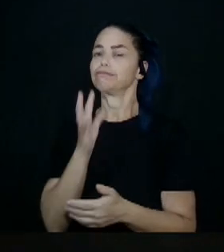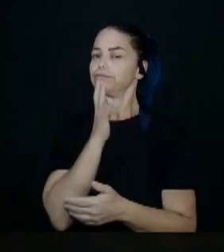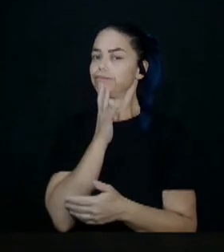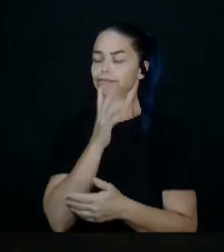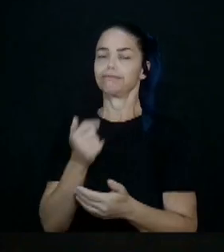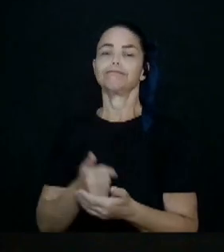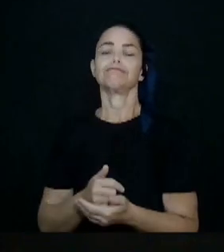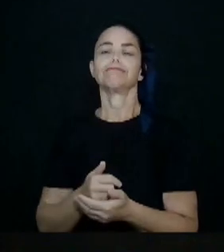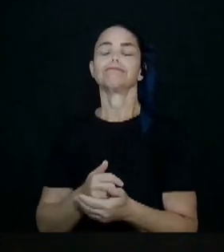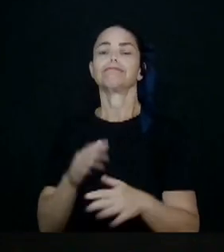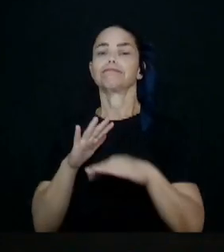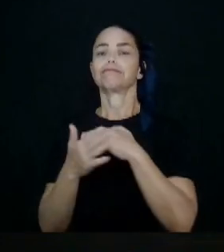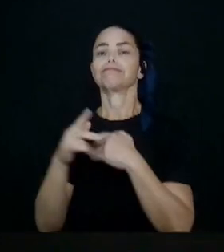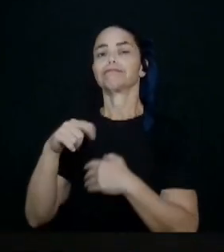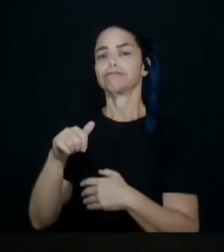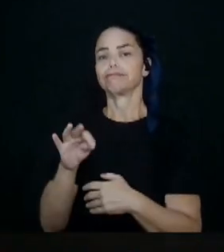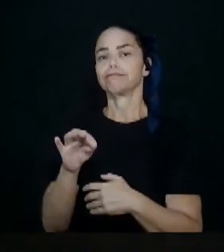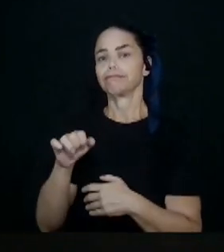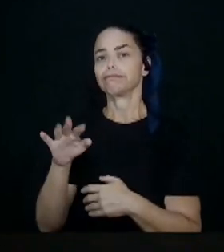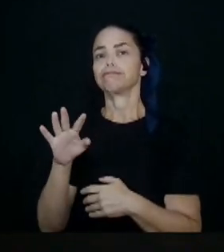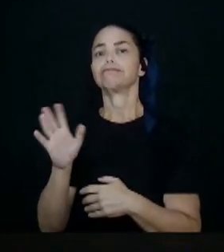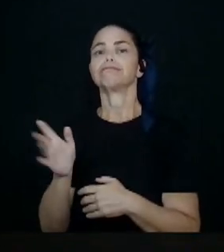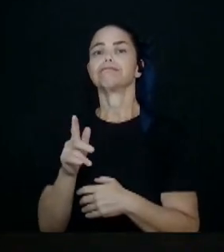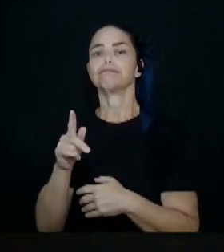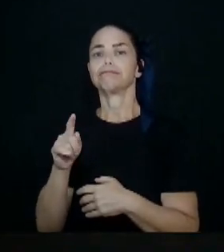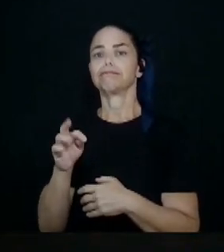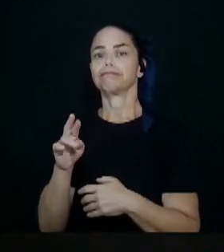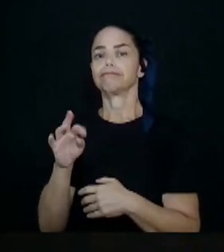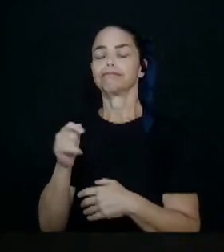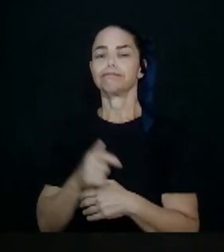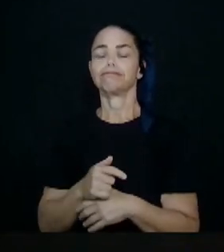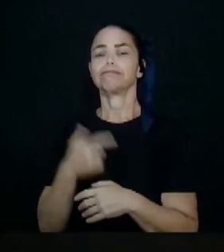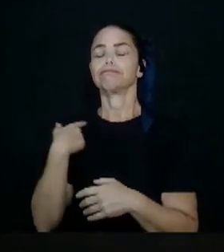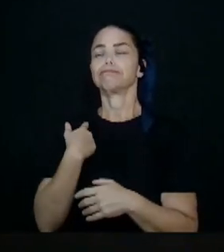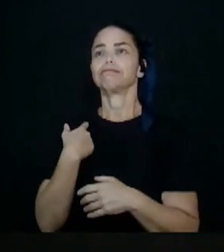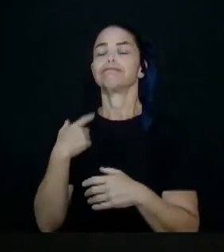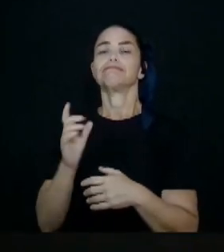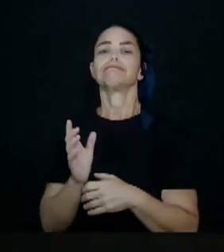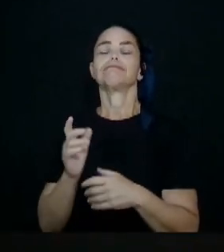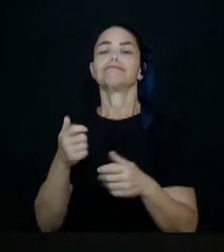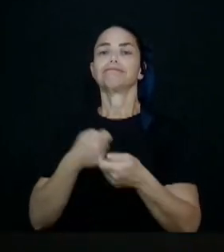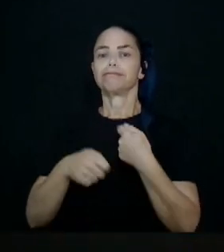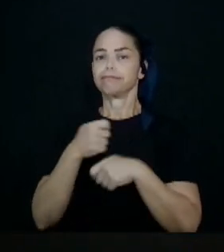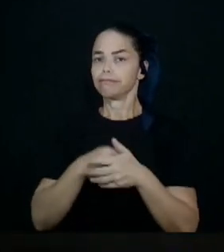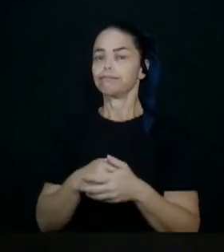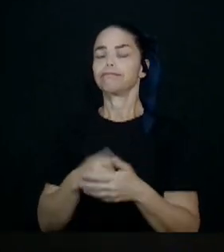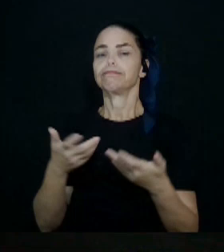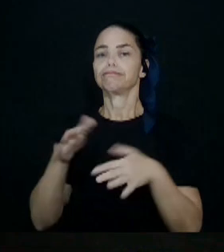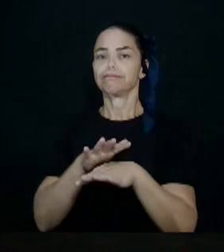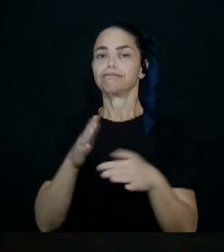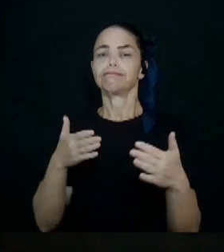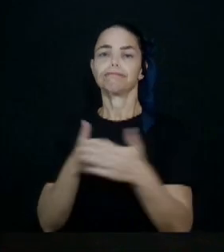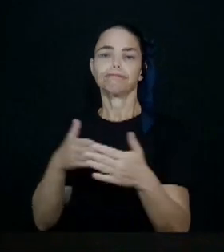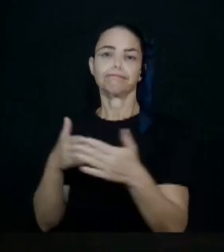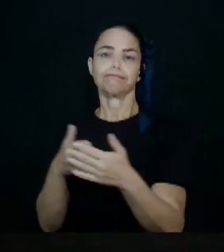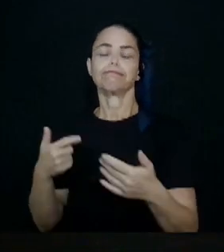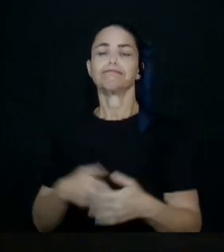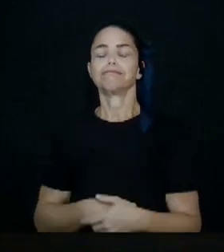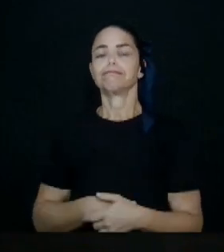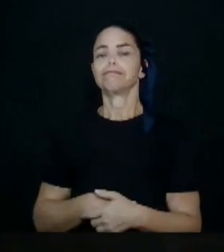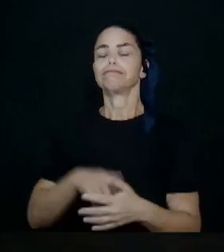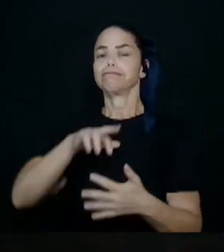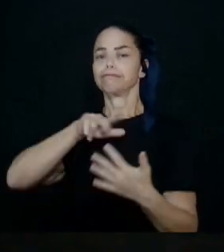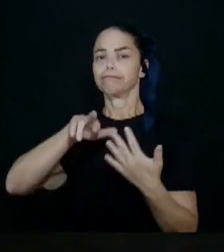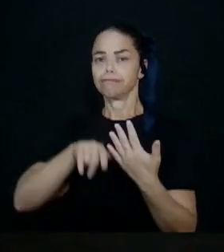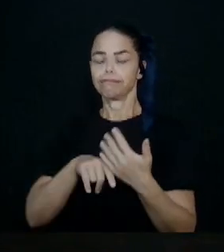O tema é a medicalização e o capacitismo como barreira à inclusão e ao reconhecimento da diversidade